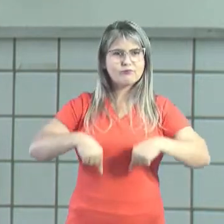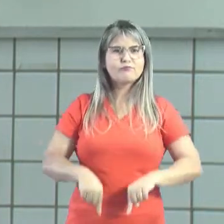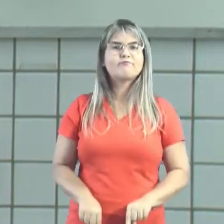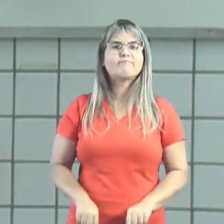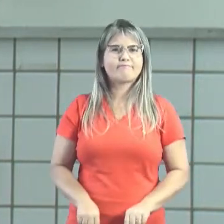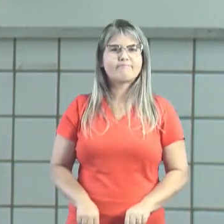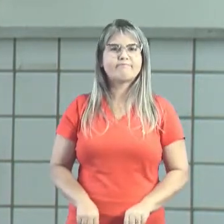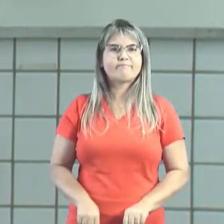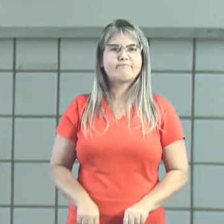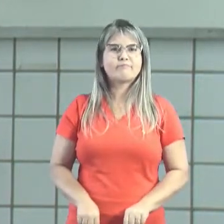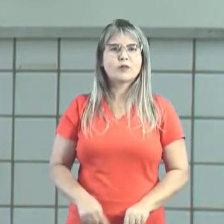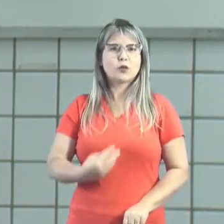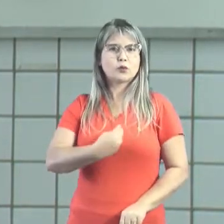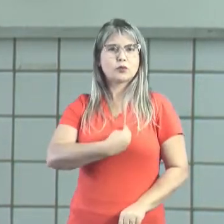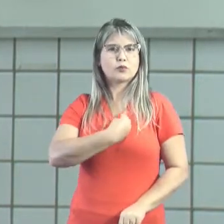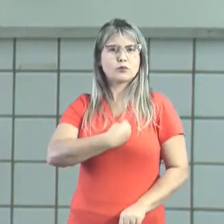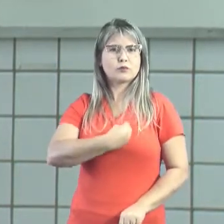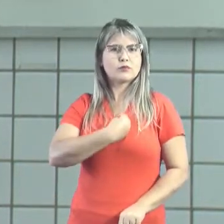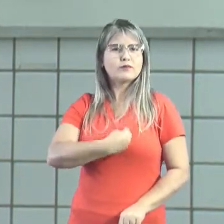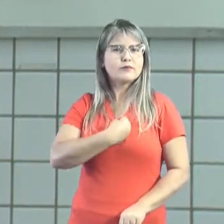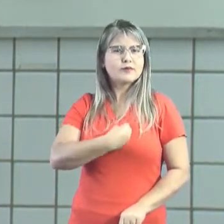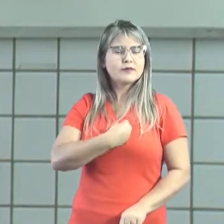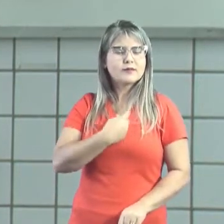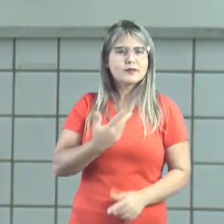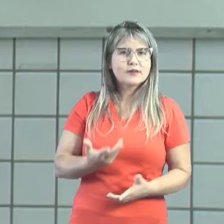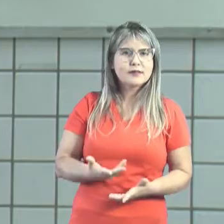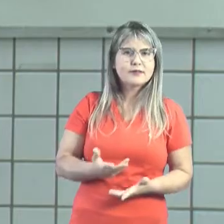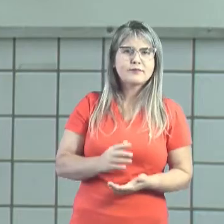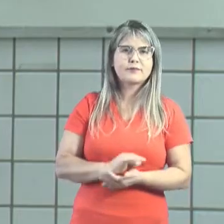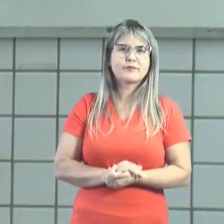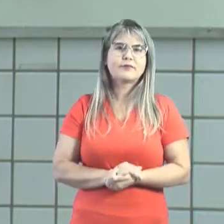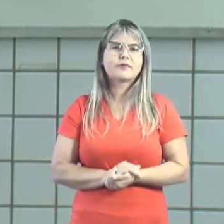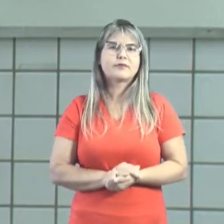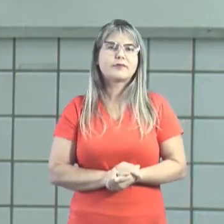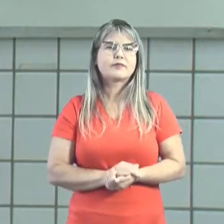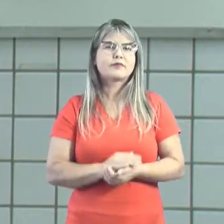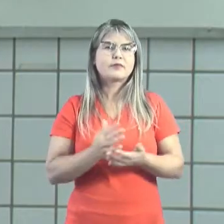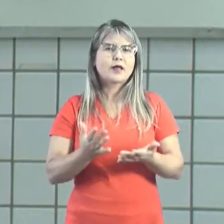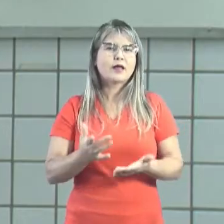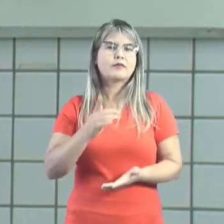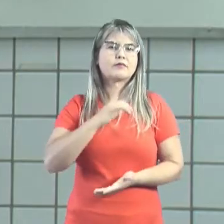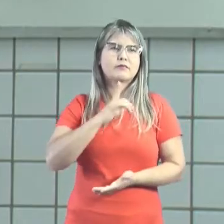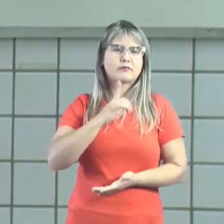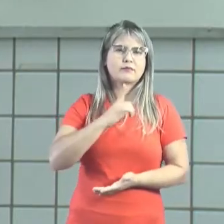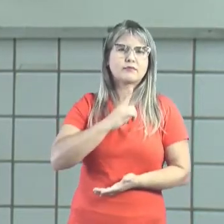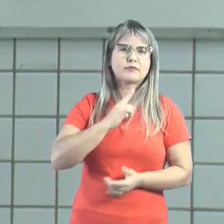E aí, nós usamos como exemplo inicial o sistema digestório.